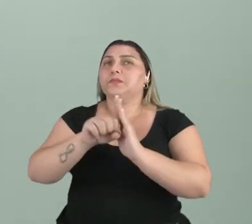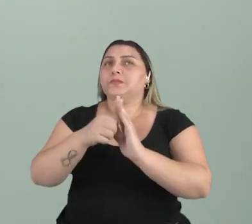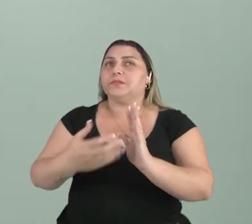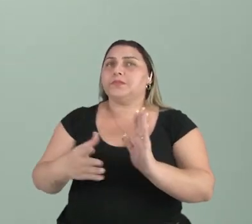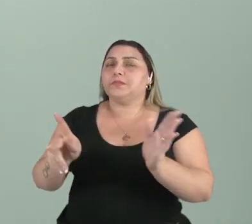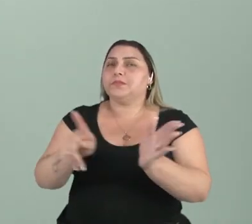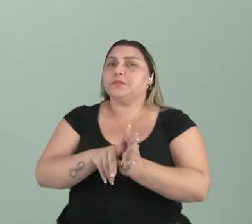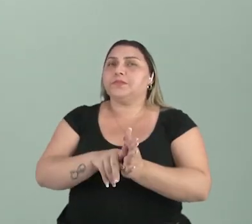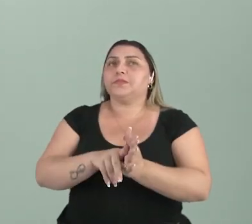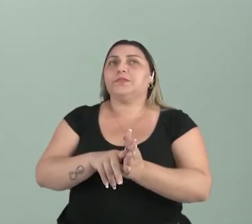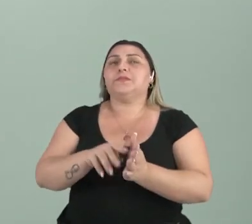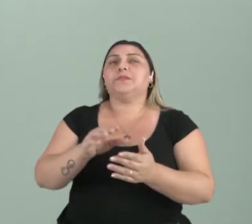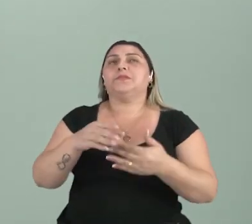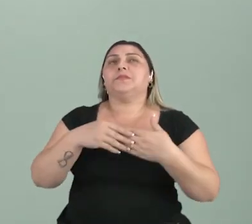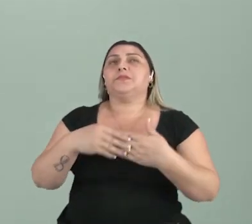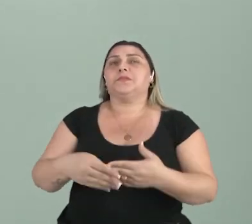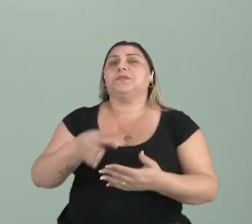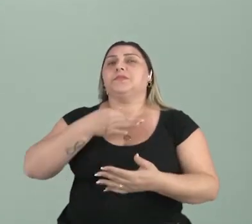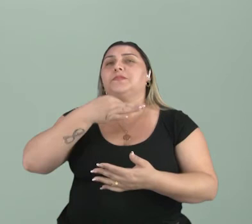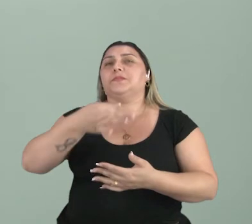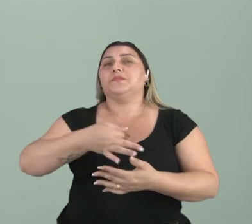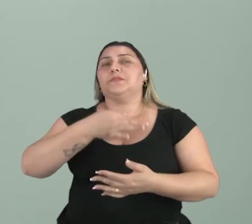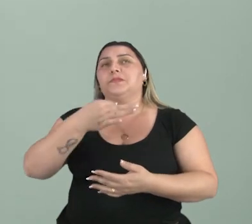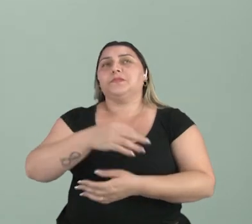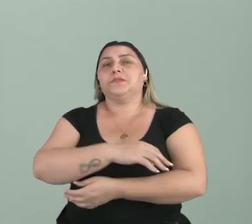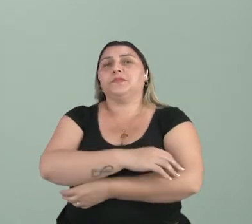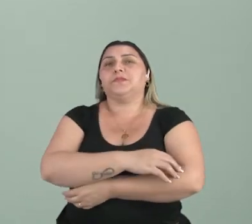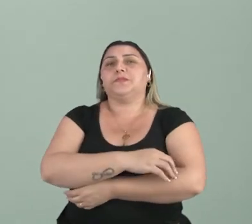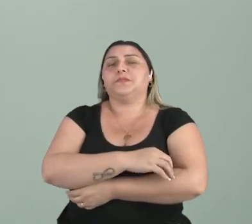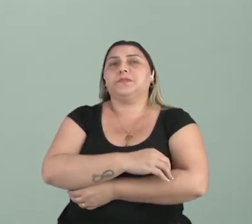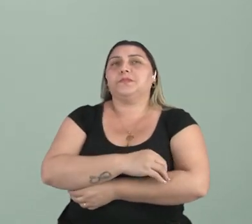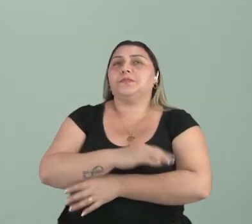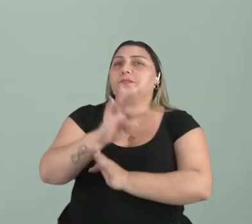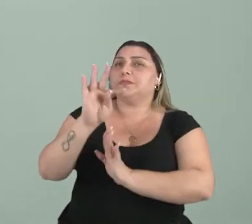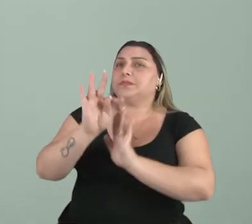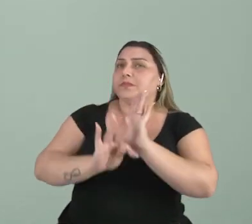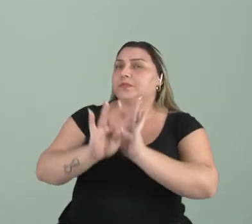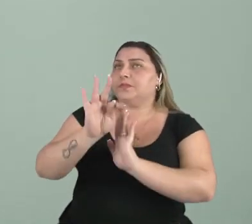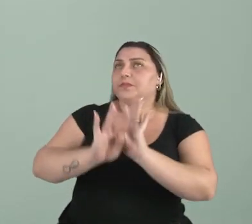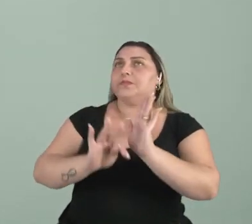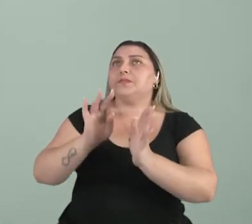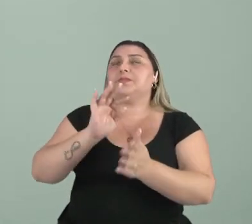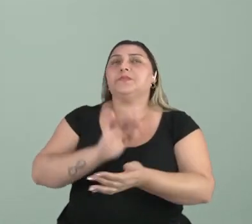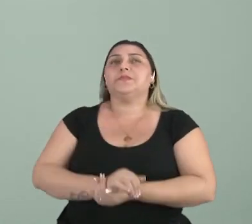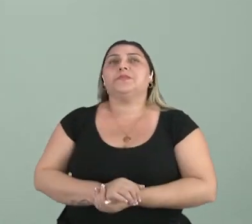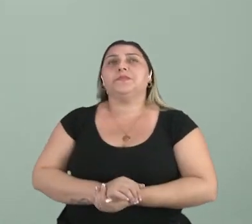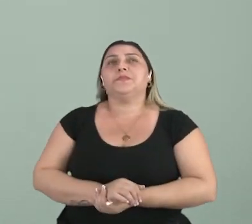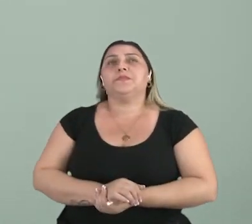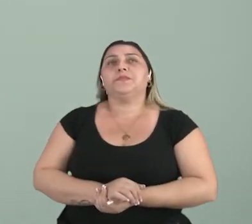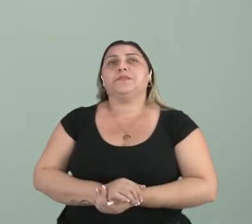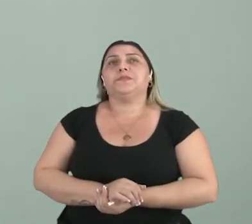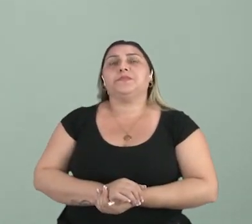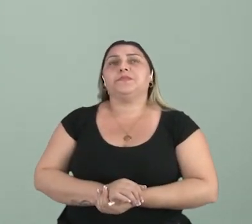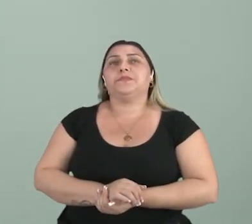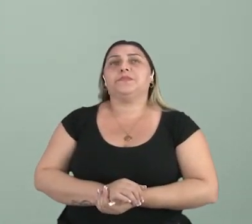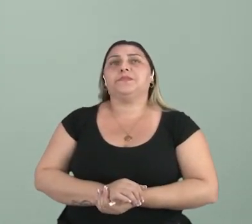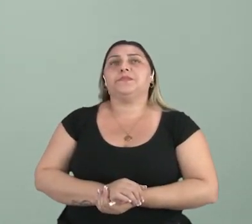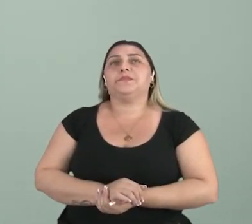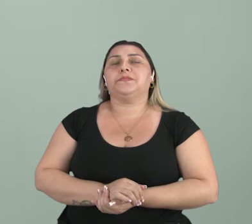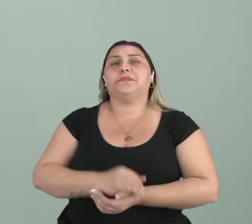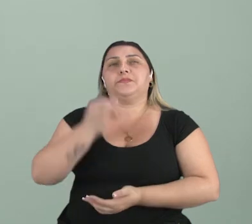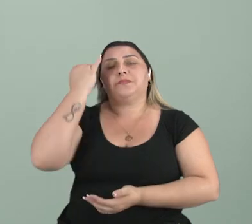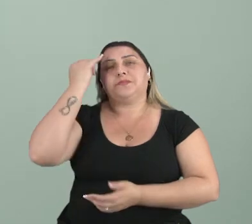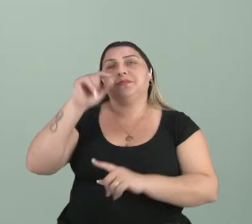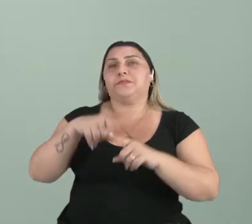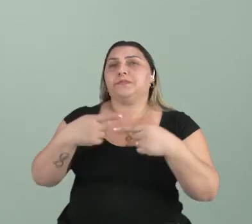características específicas. Ele vai trazer opinião, ele vai trazer um texto com uma exposição de